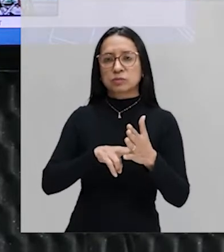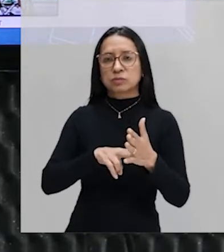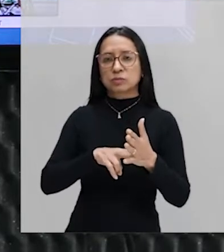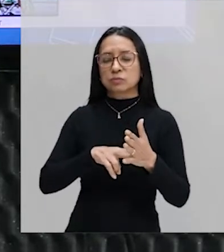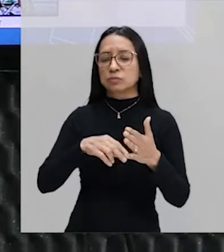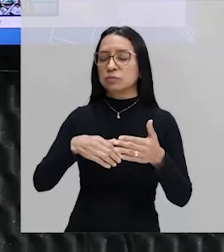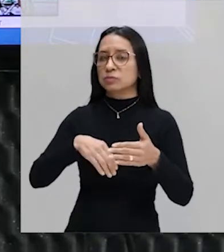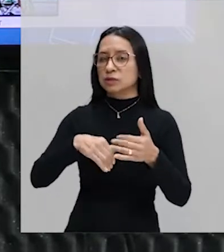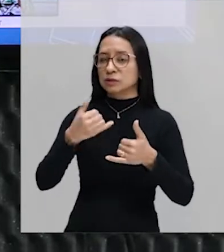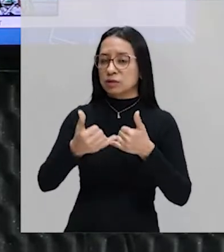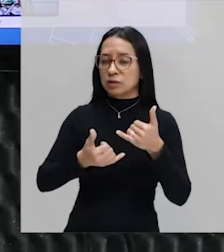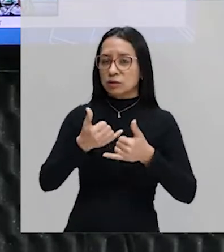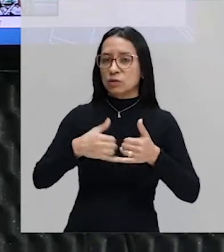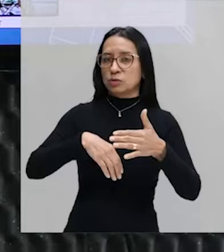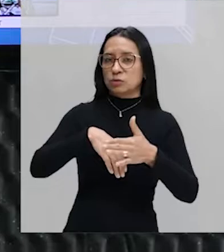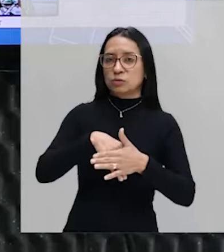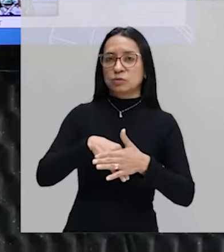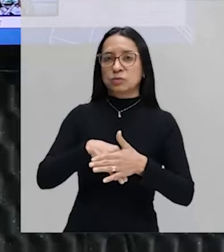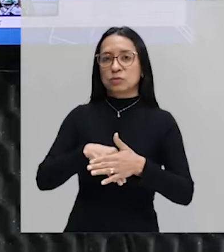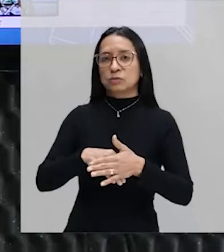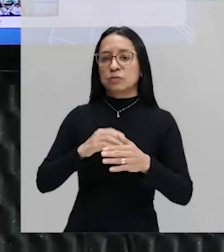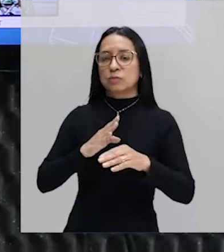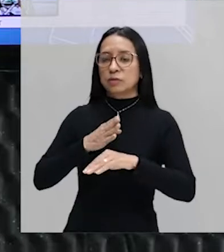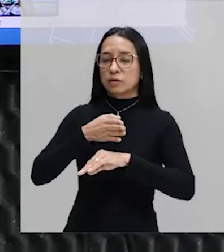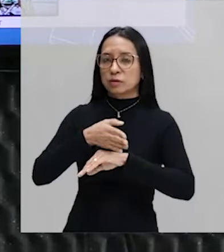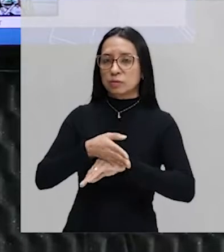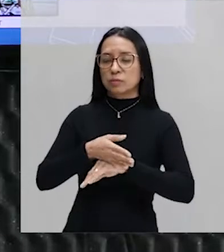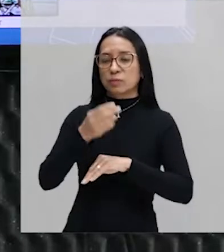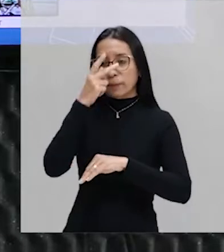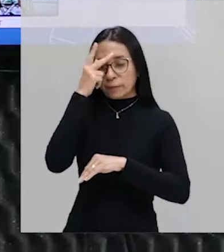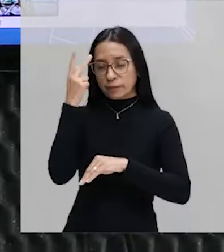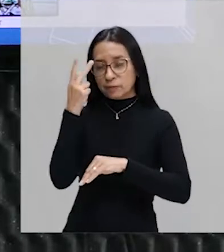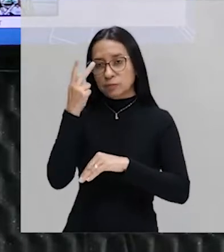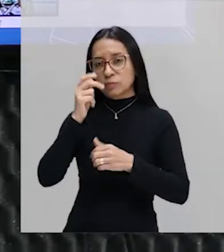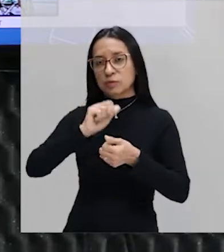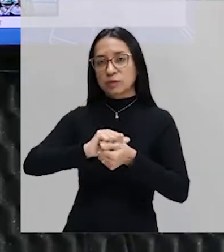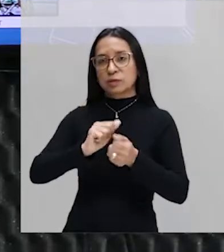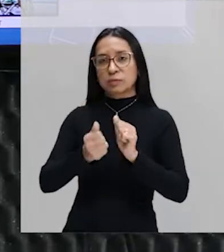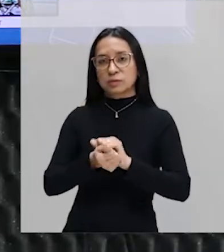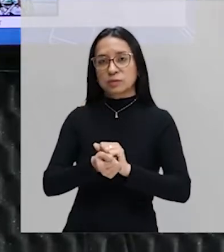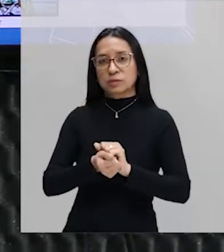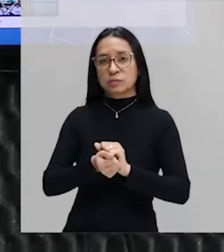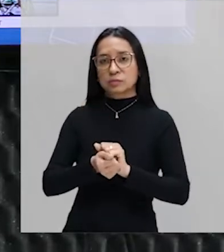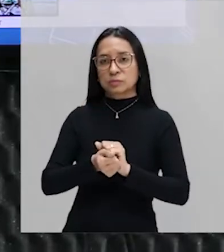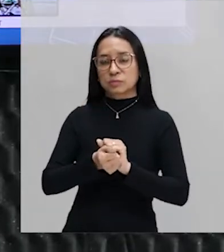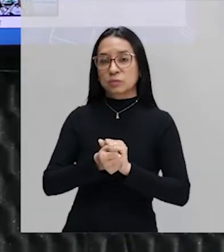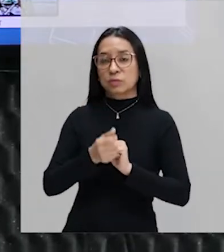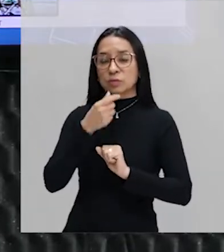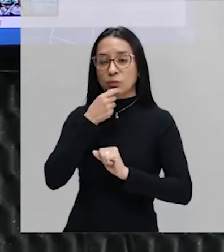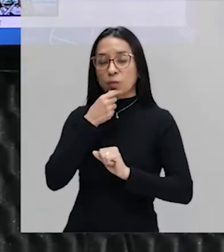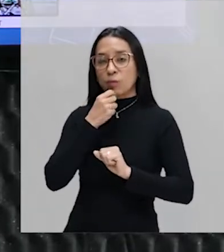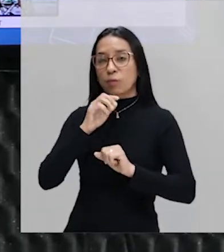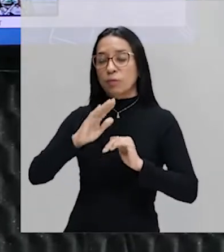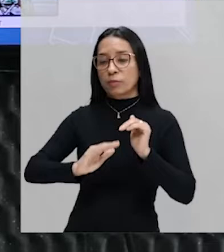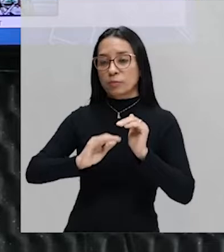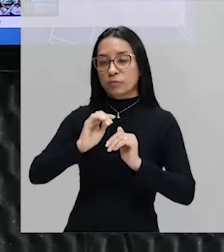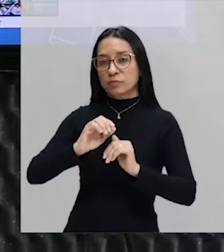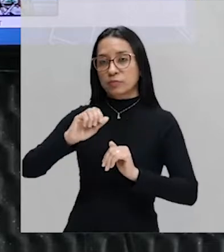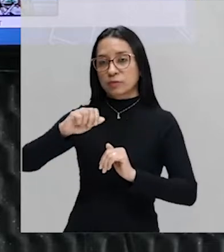ali pessoas adaptadas em 1948, quando o neurologista alemão começou a criar algumas